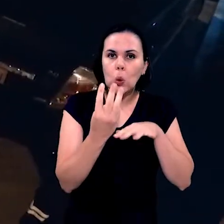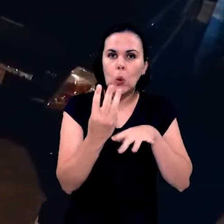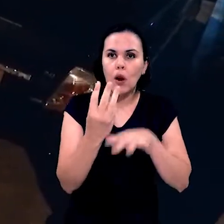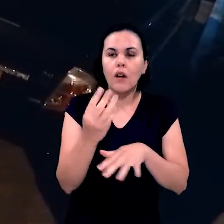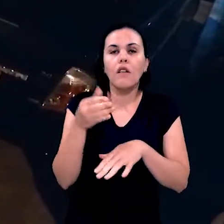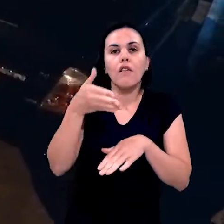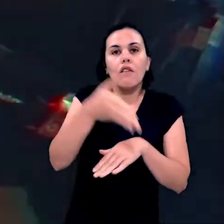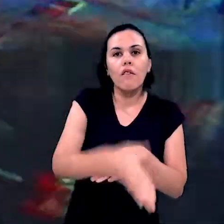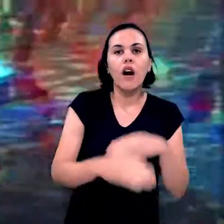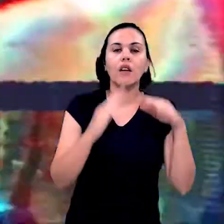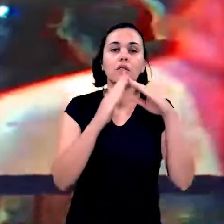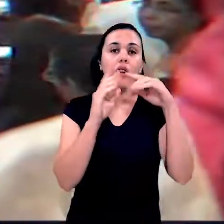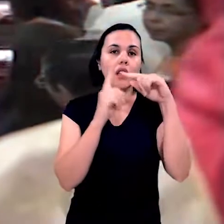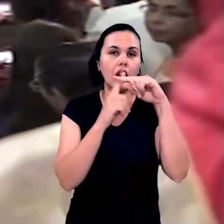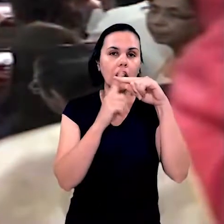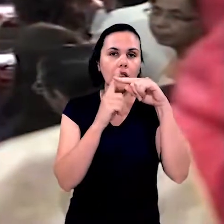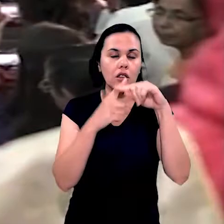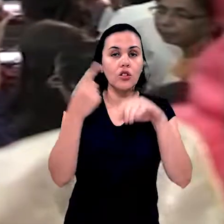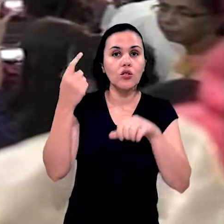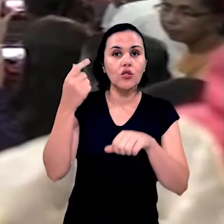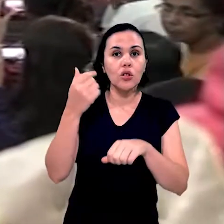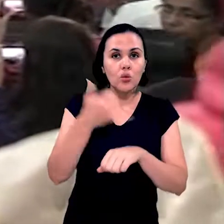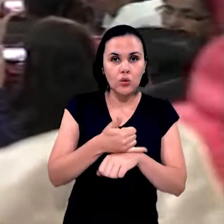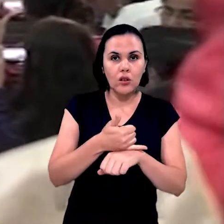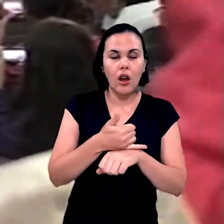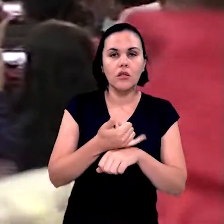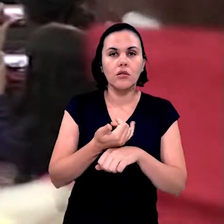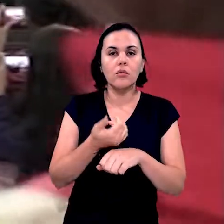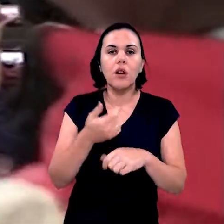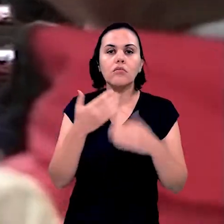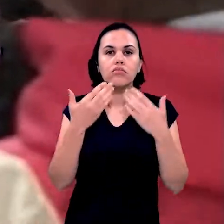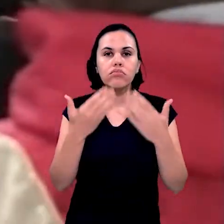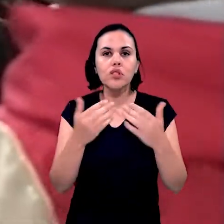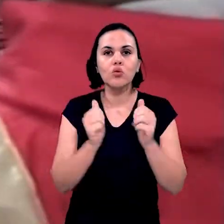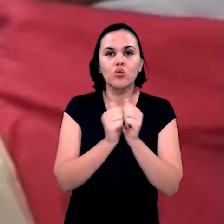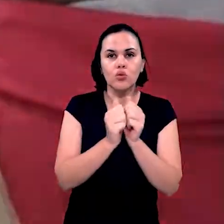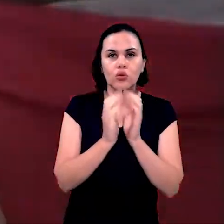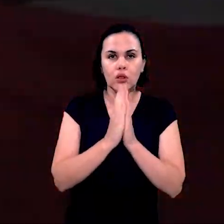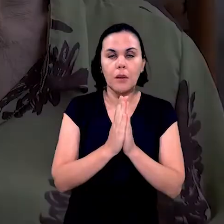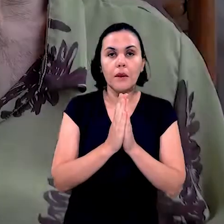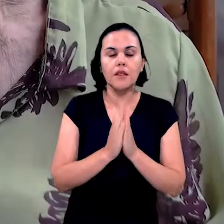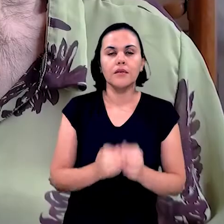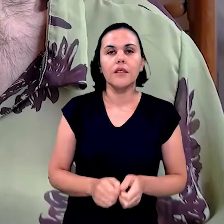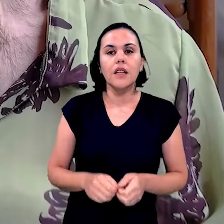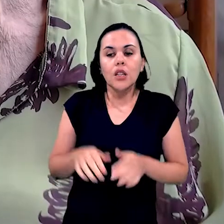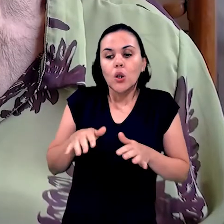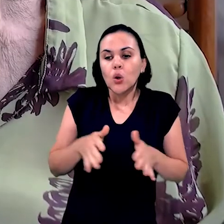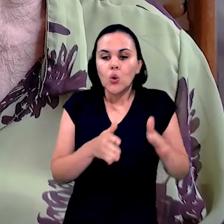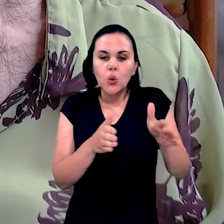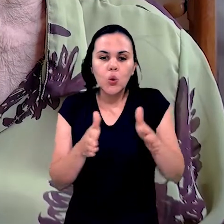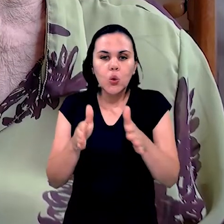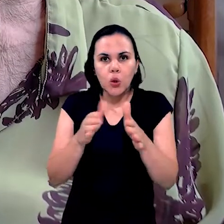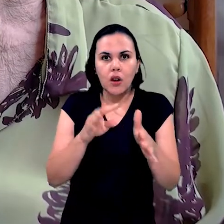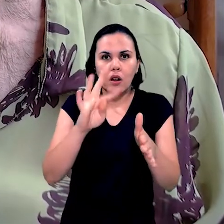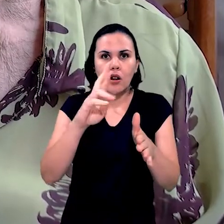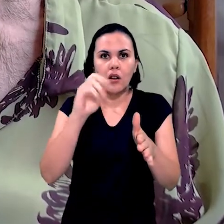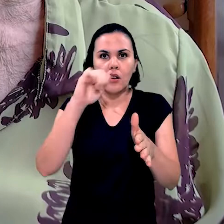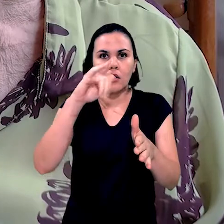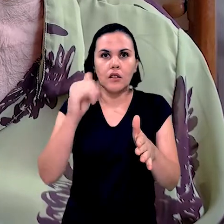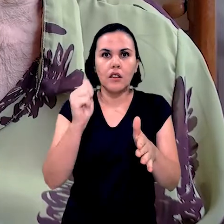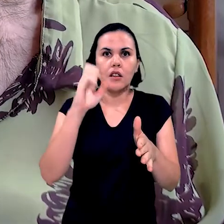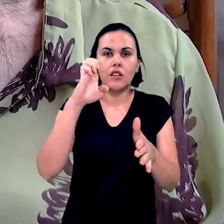passeiam pela cidade em direção à igreja matriz para participar das missas. E os trajetos, que